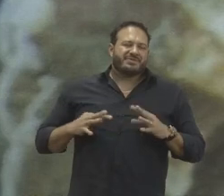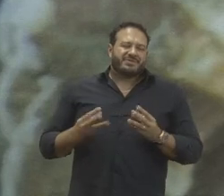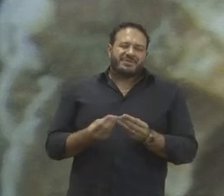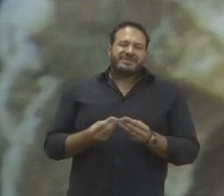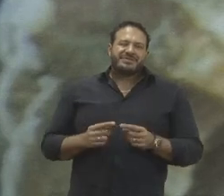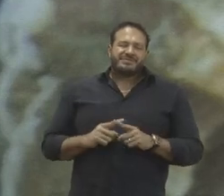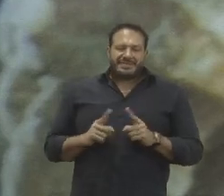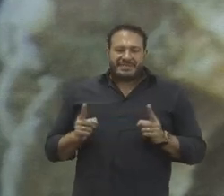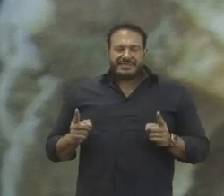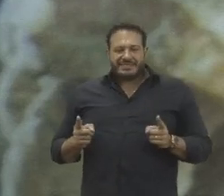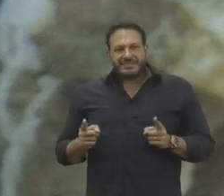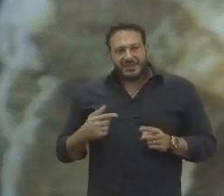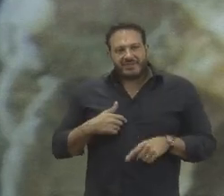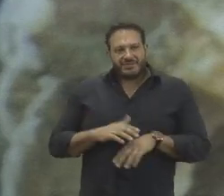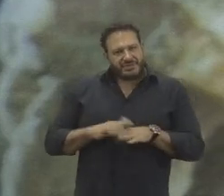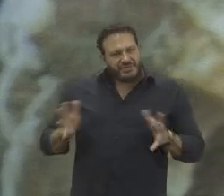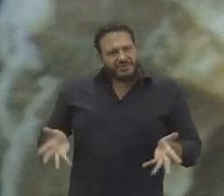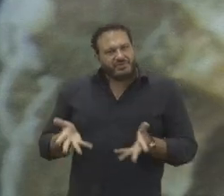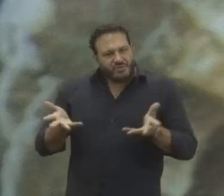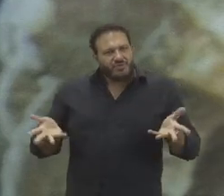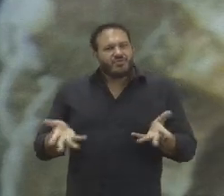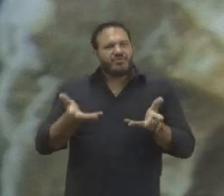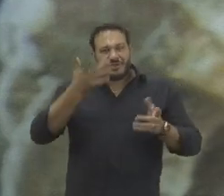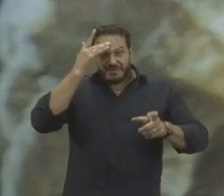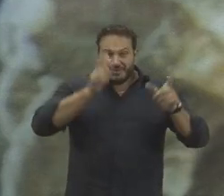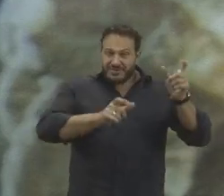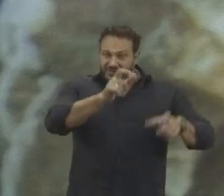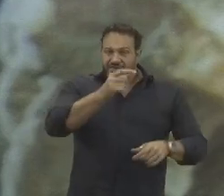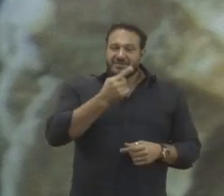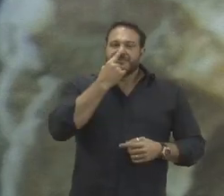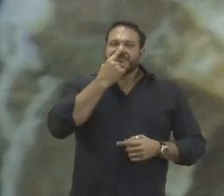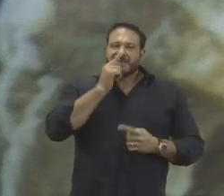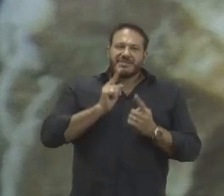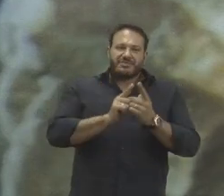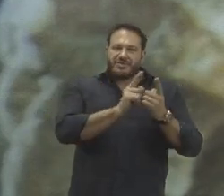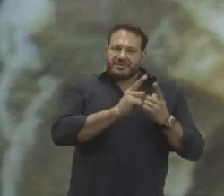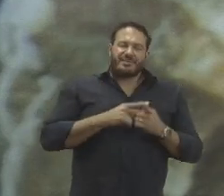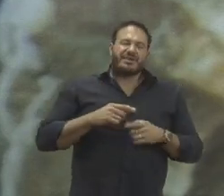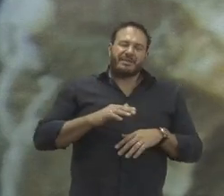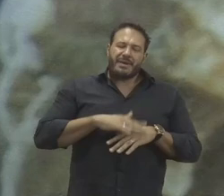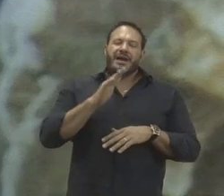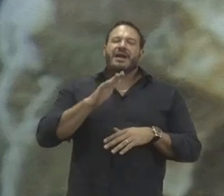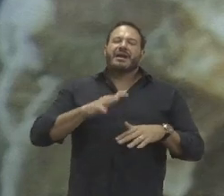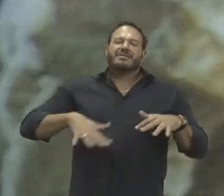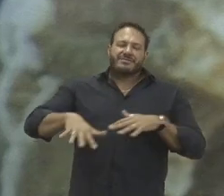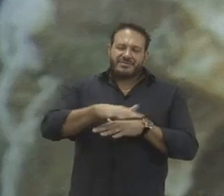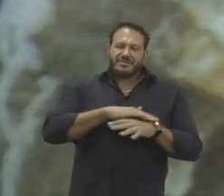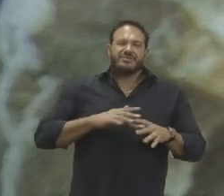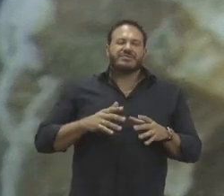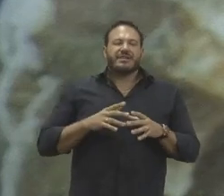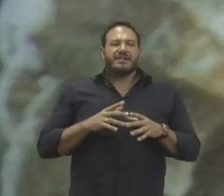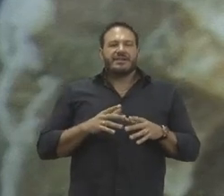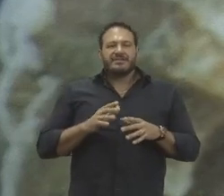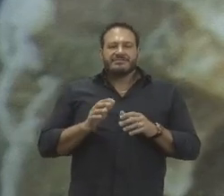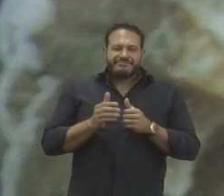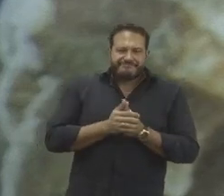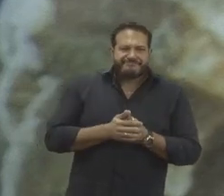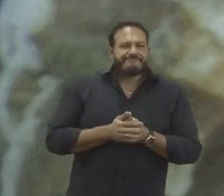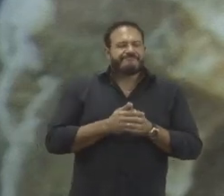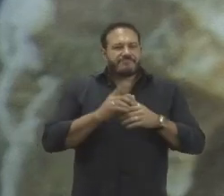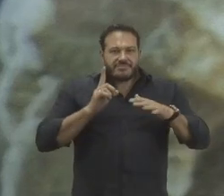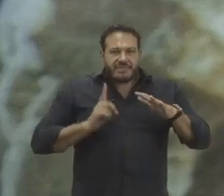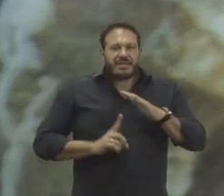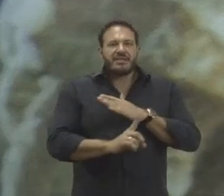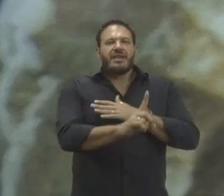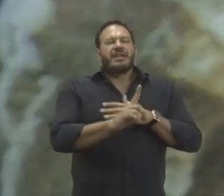mas eu eh estimulo fortemente as pessoas a se aproximarem cada vez mais saírem dos seus casulos de concreto